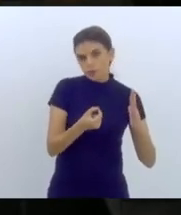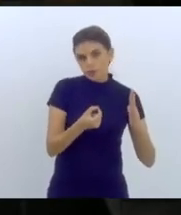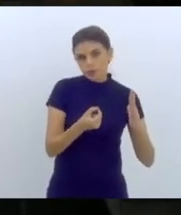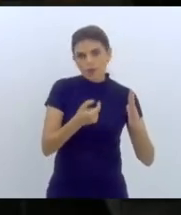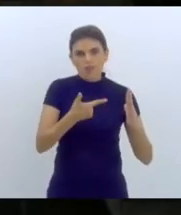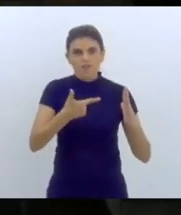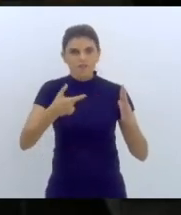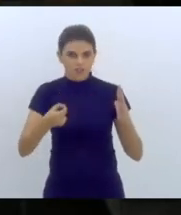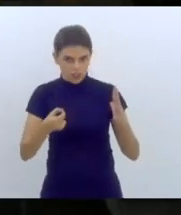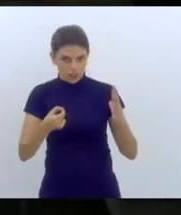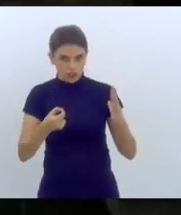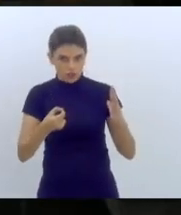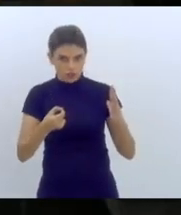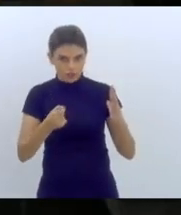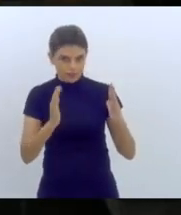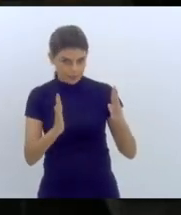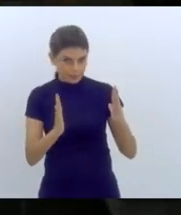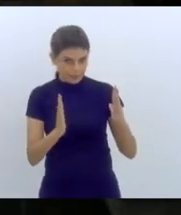2020.